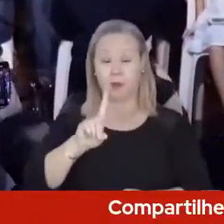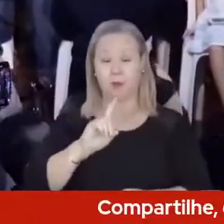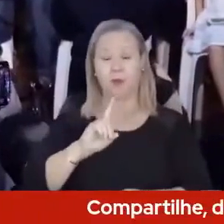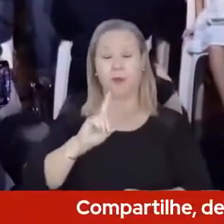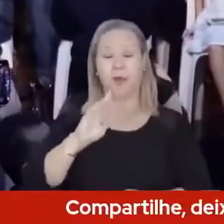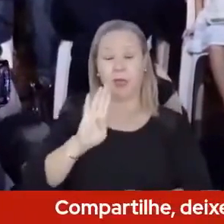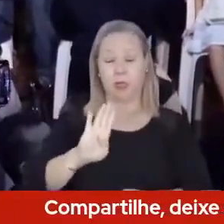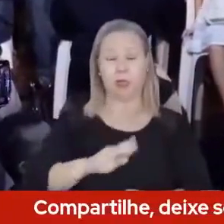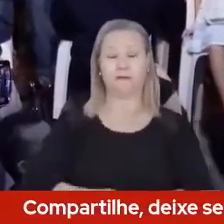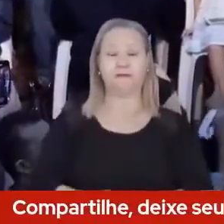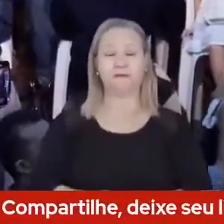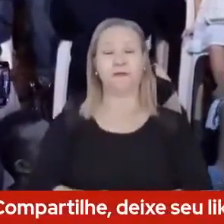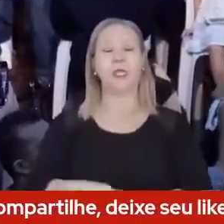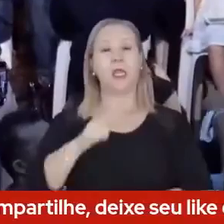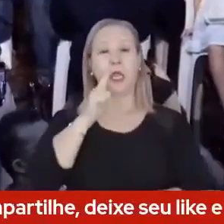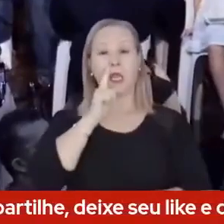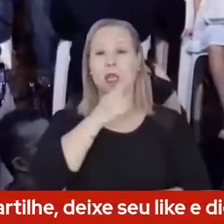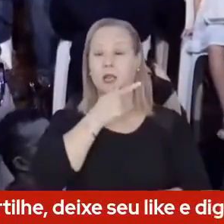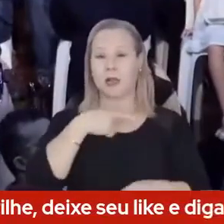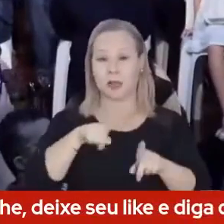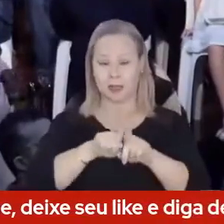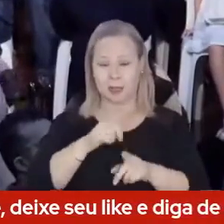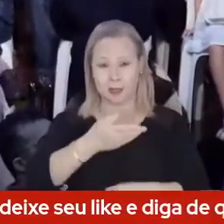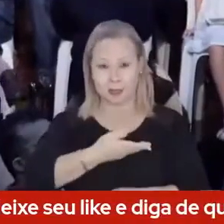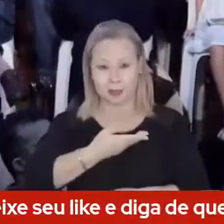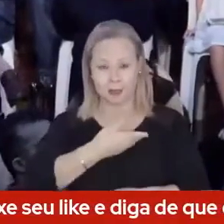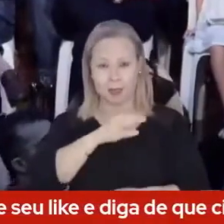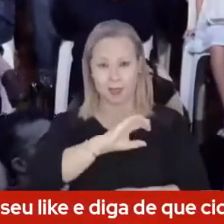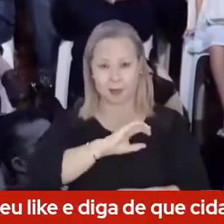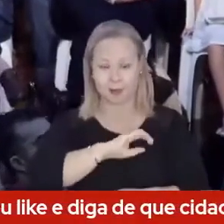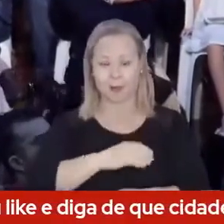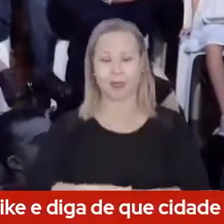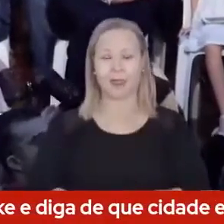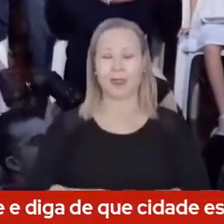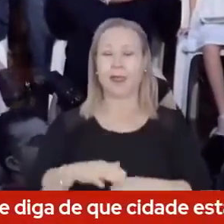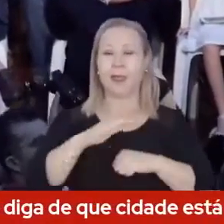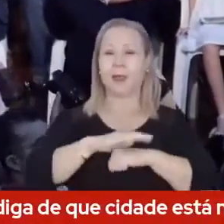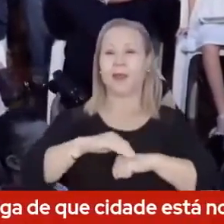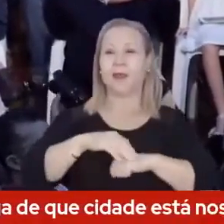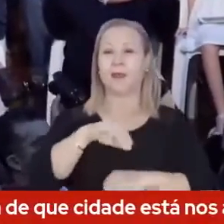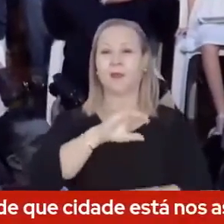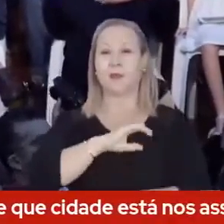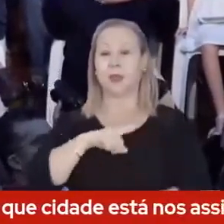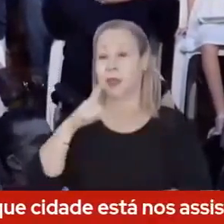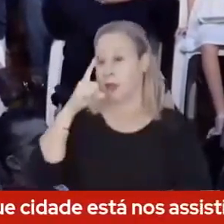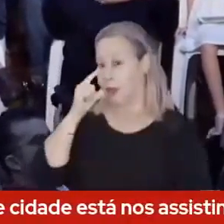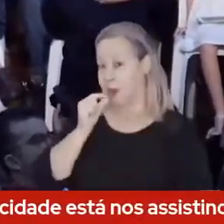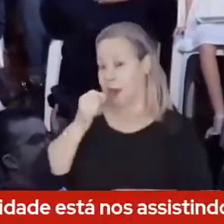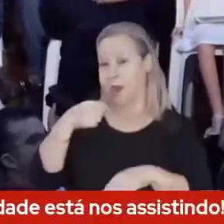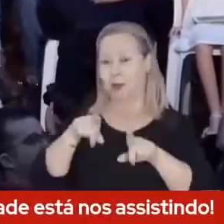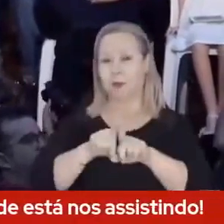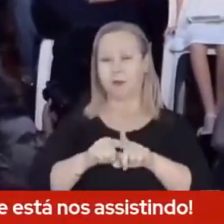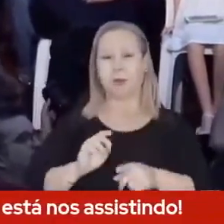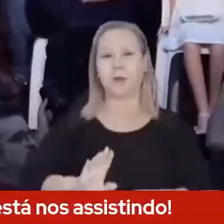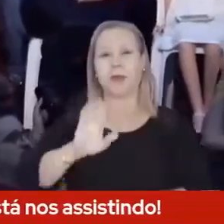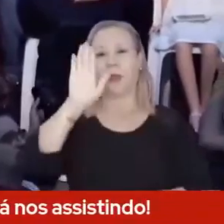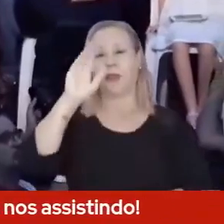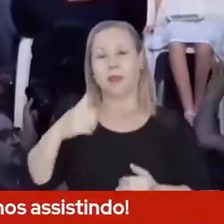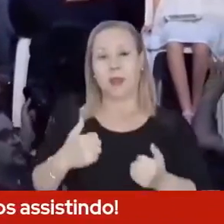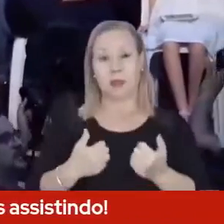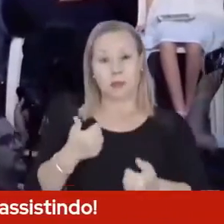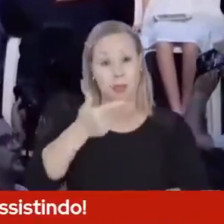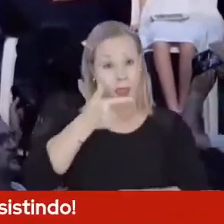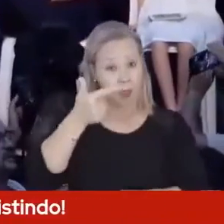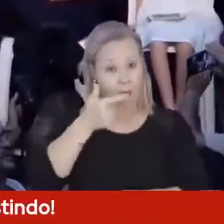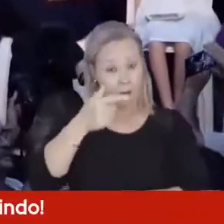do PT, meu querido companheiro Geraldo Alckmin, candidato a